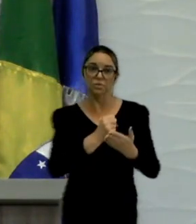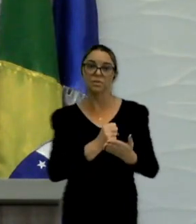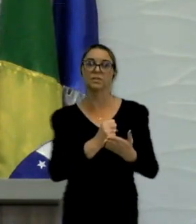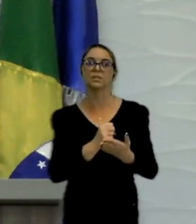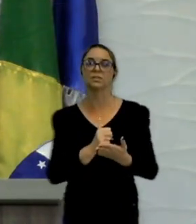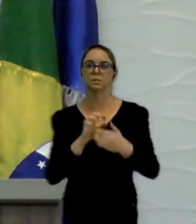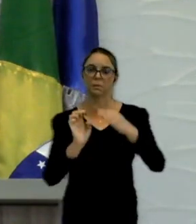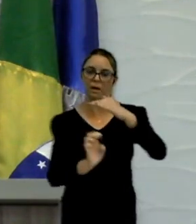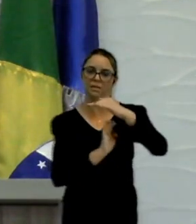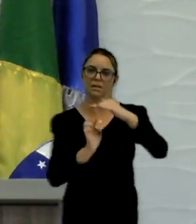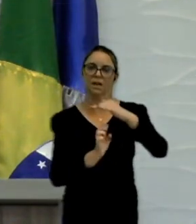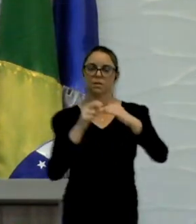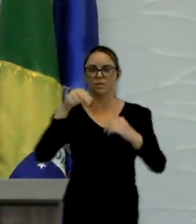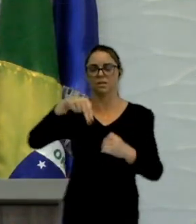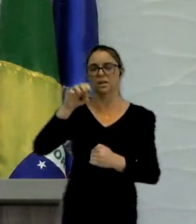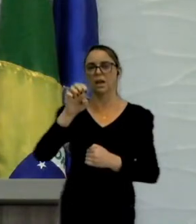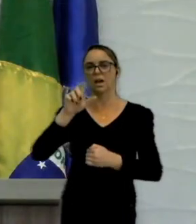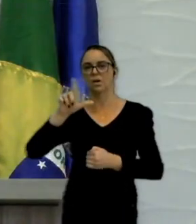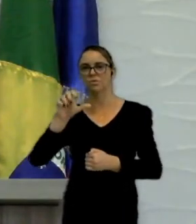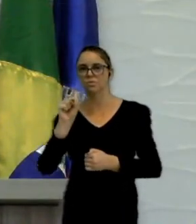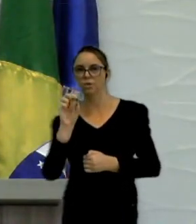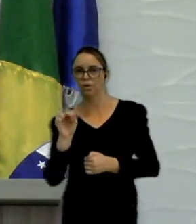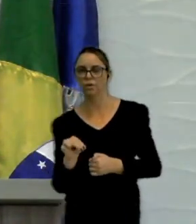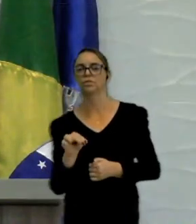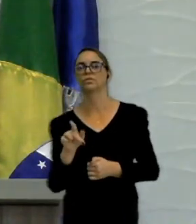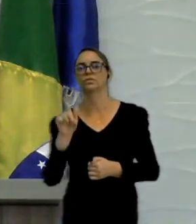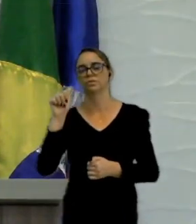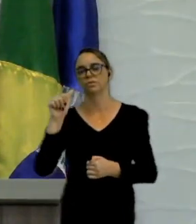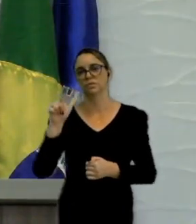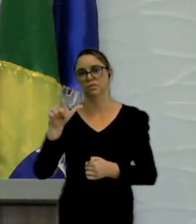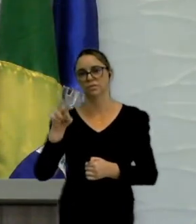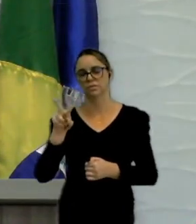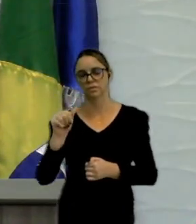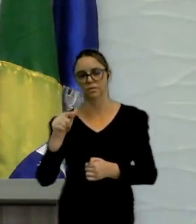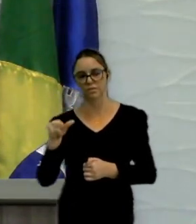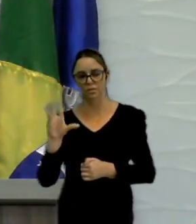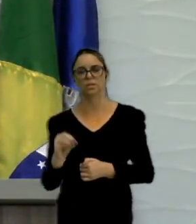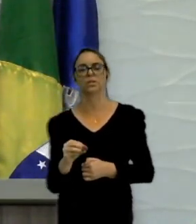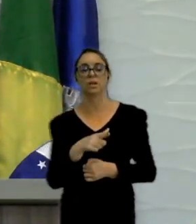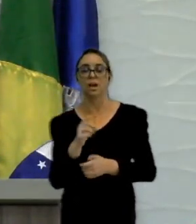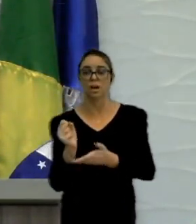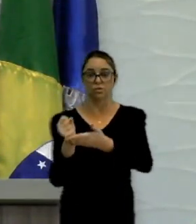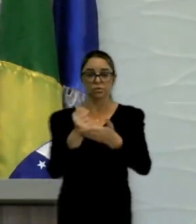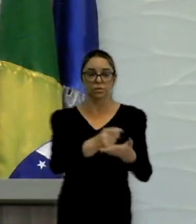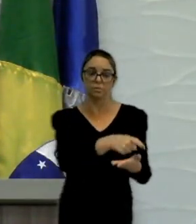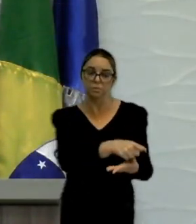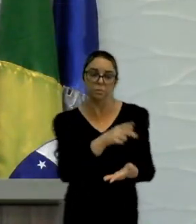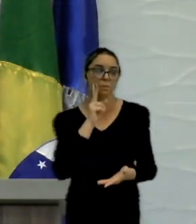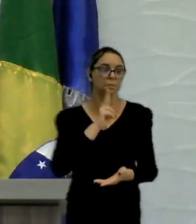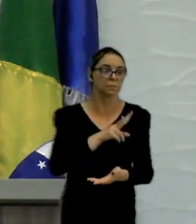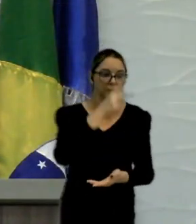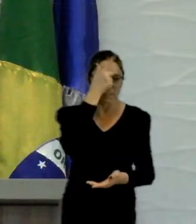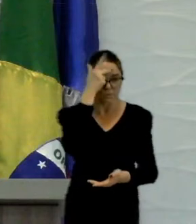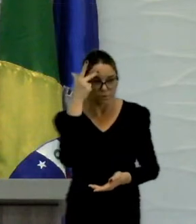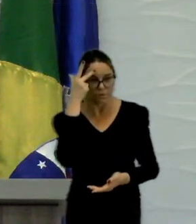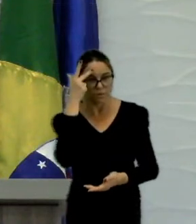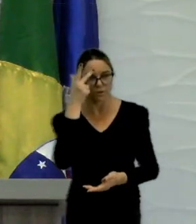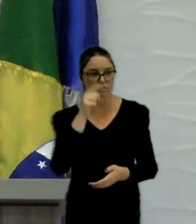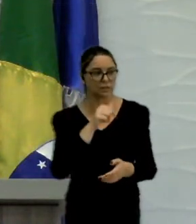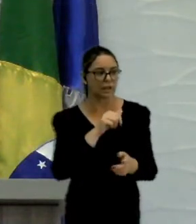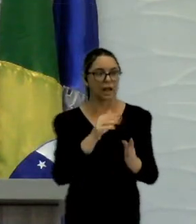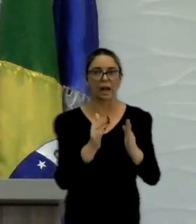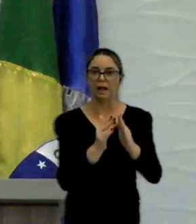Nelson Galvão para poder recuperar um trecho da rua 11, para poder as pessoas poderem ter o direito de sair de casa, que o